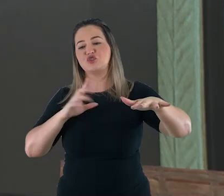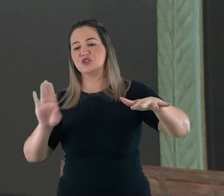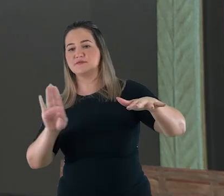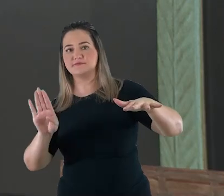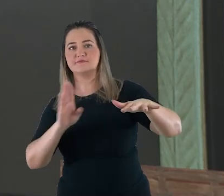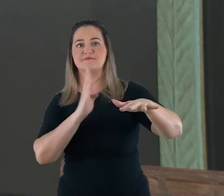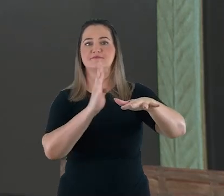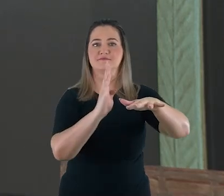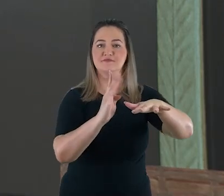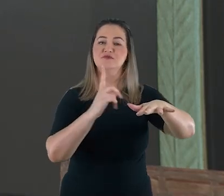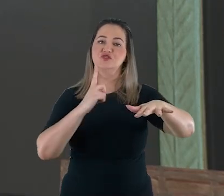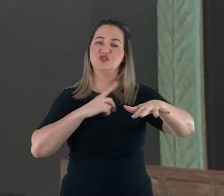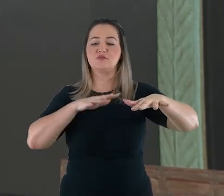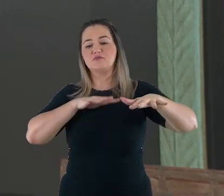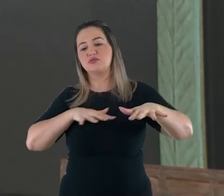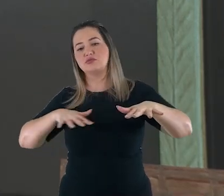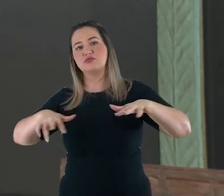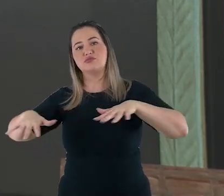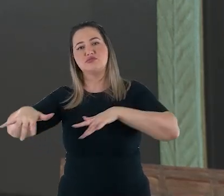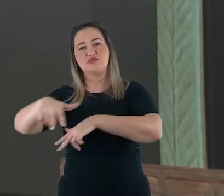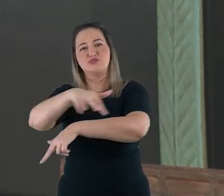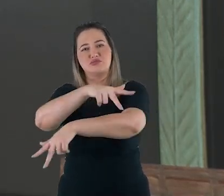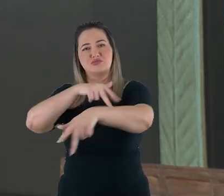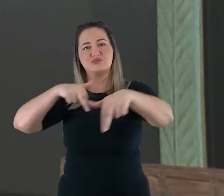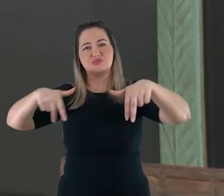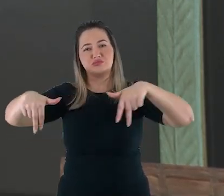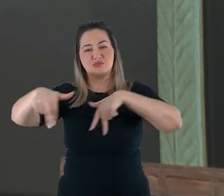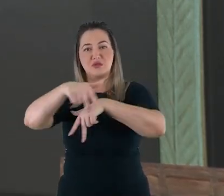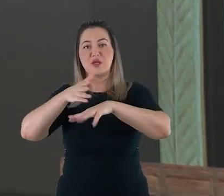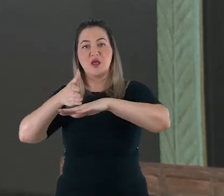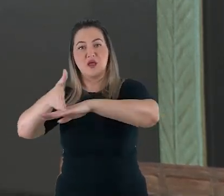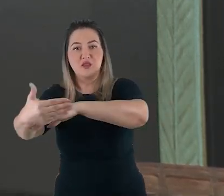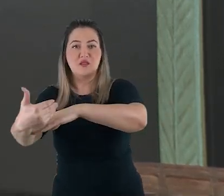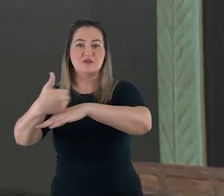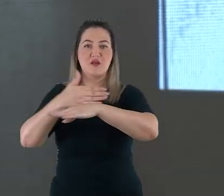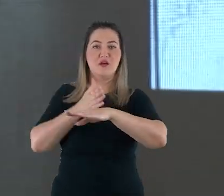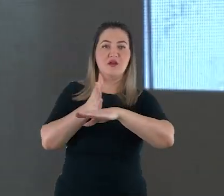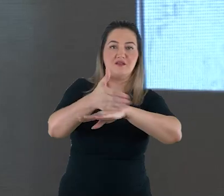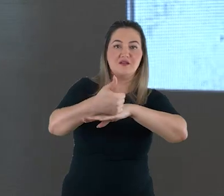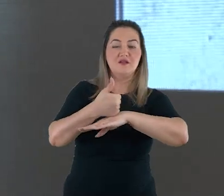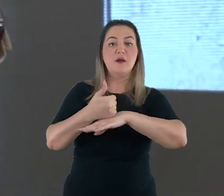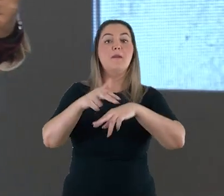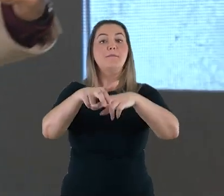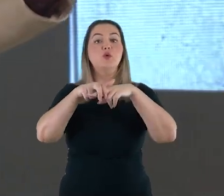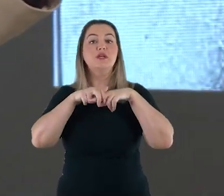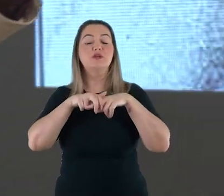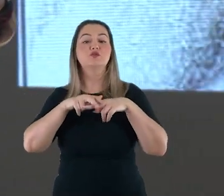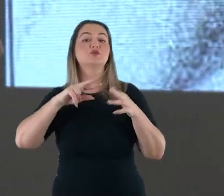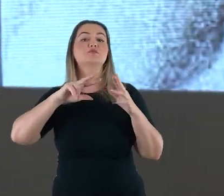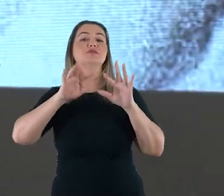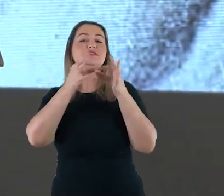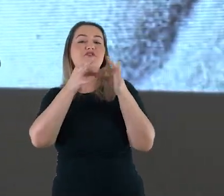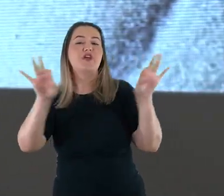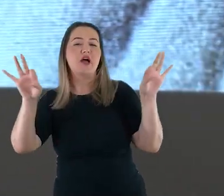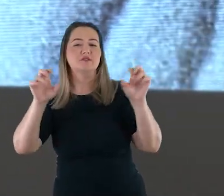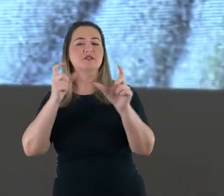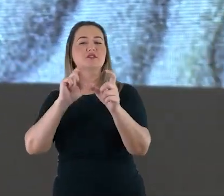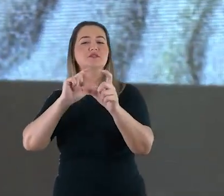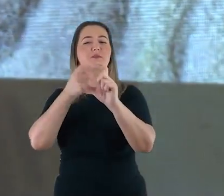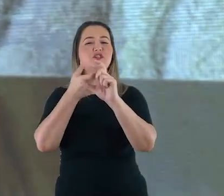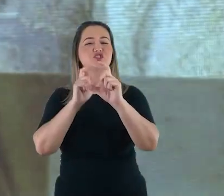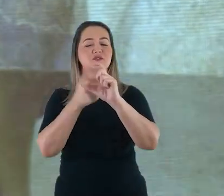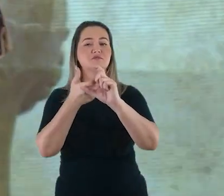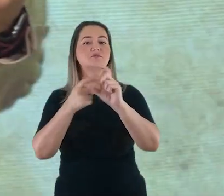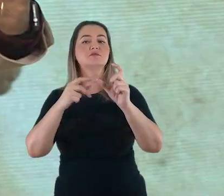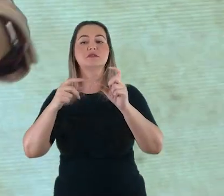É por aqui que as pessoas circulavam e entravam e saíam. Então, ficar sentado à porta do rei não